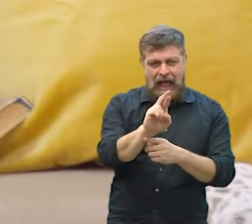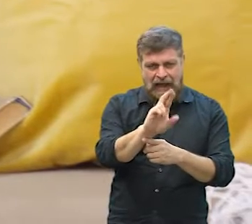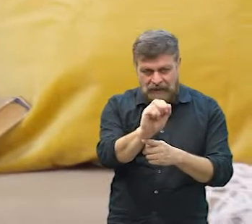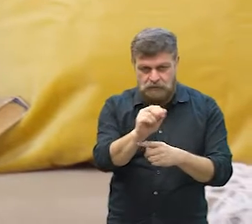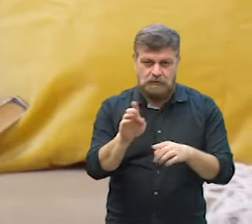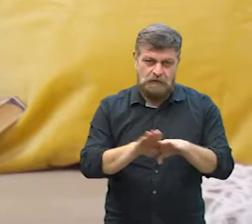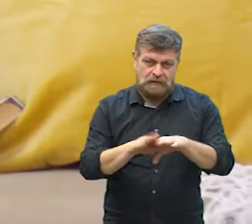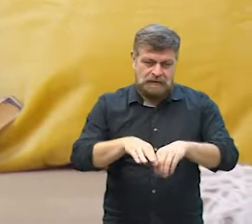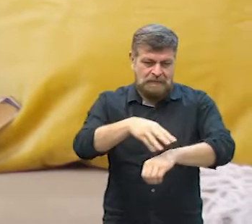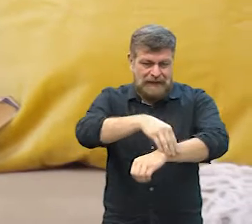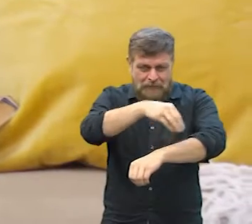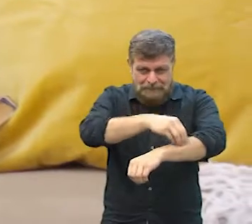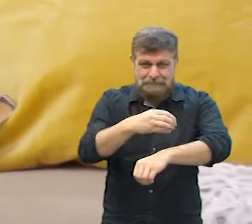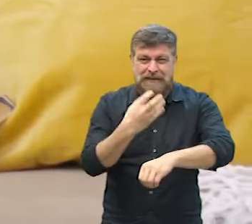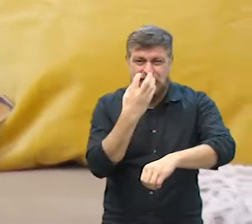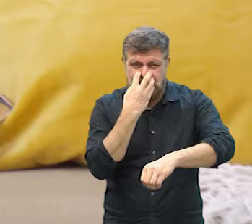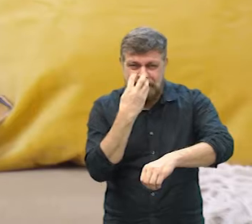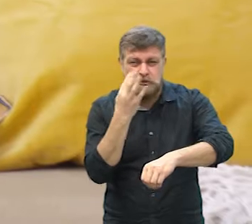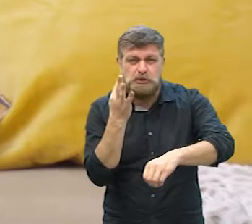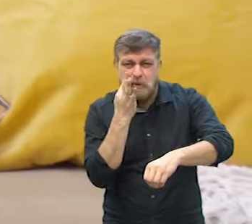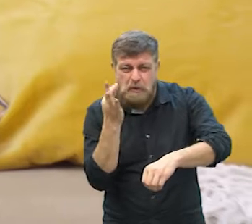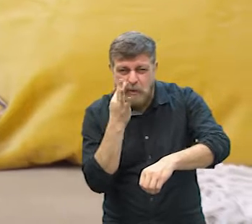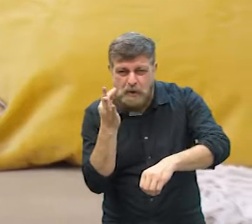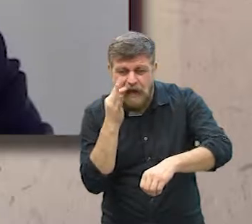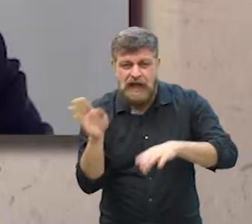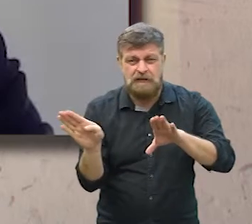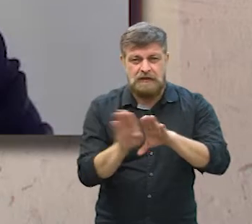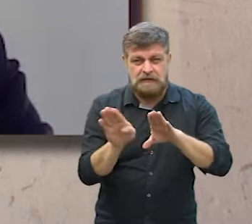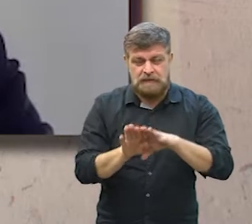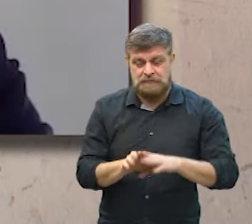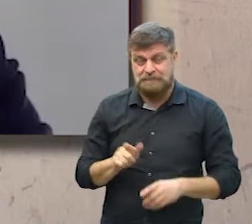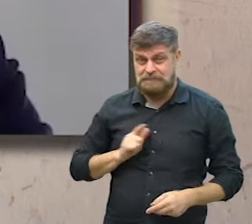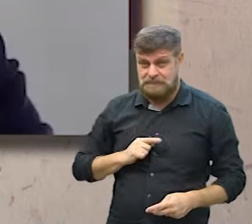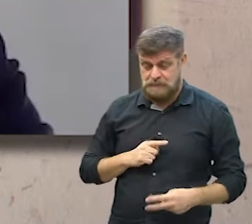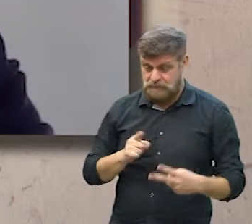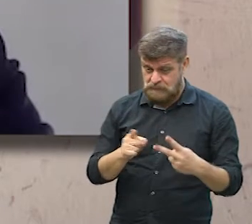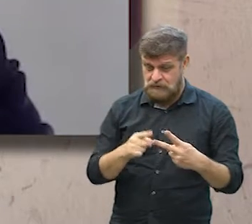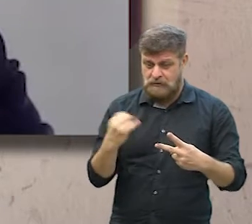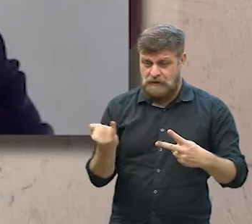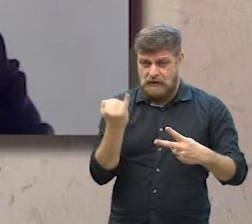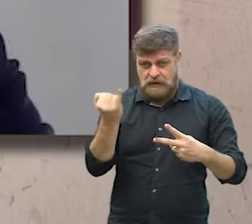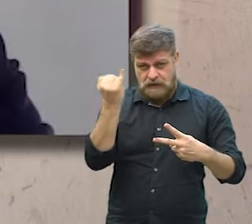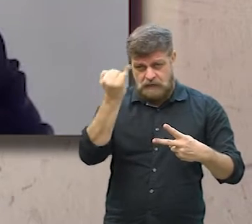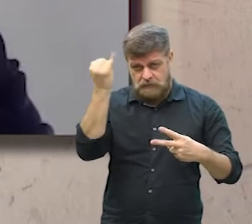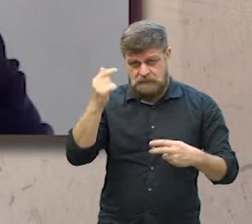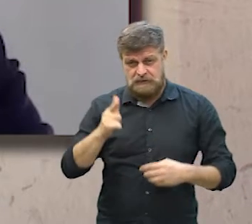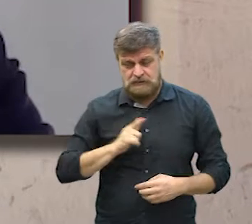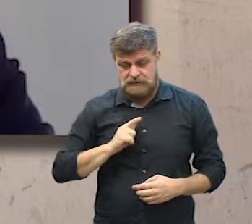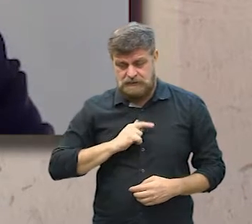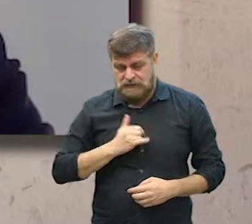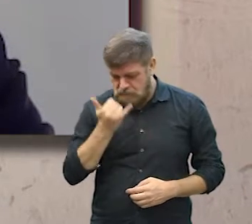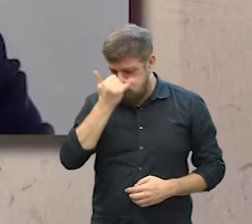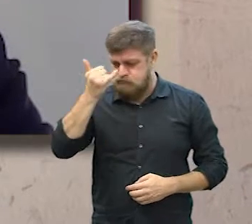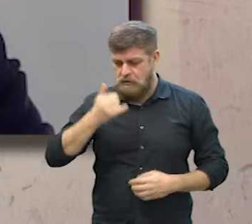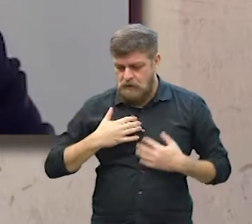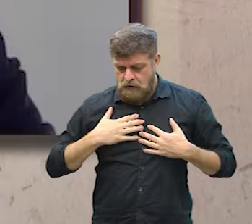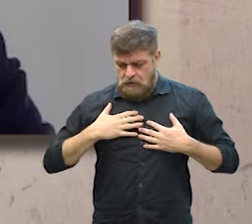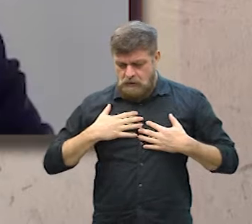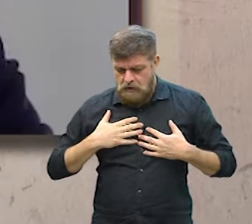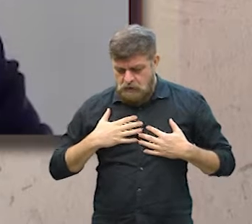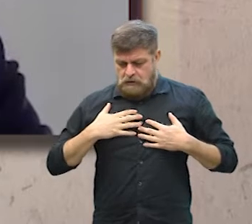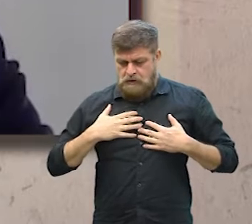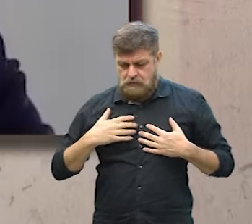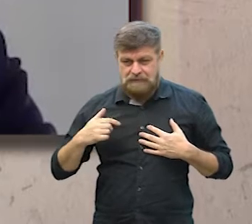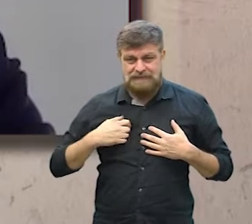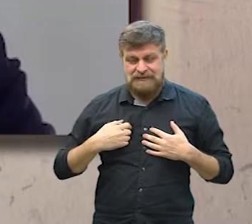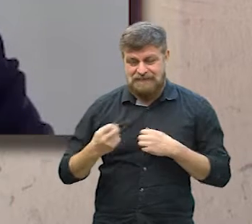proteína do cão, do gato, etc. Né? Mas outra causa muito importante de desencadeamento de crise de asma são as